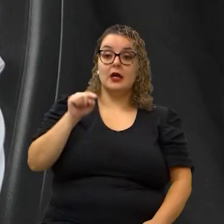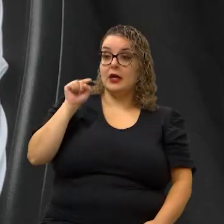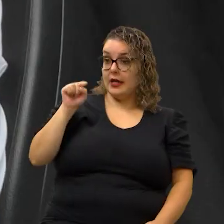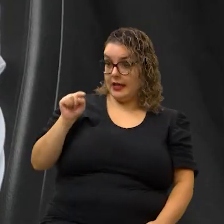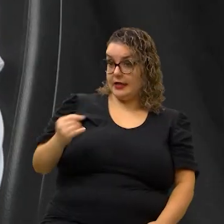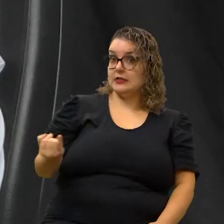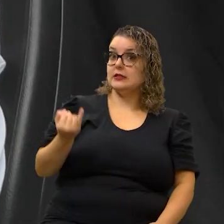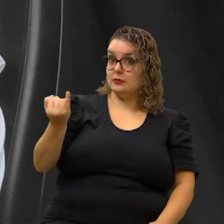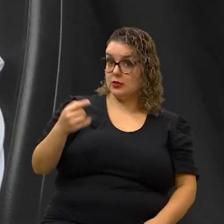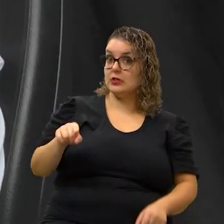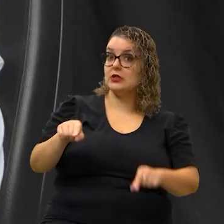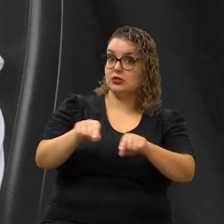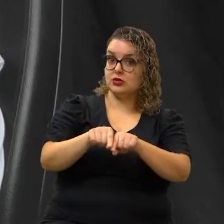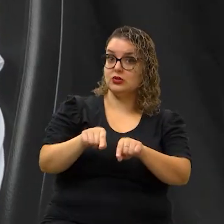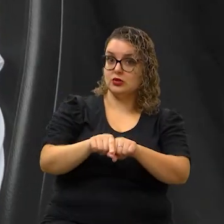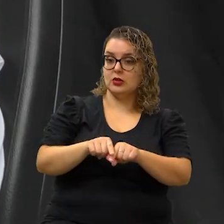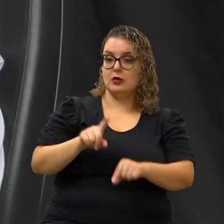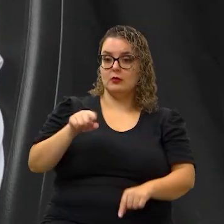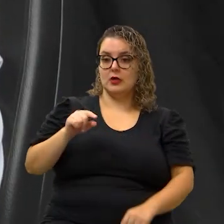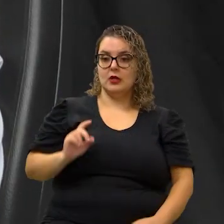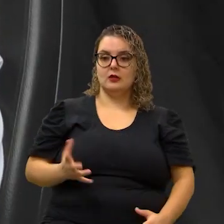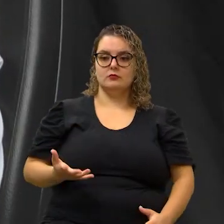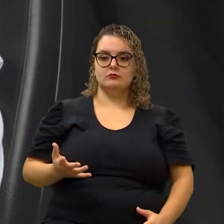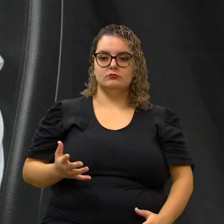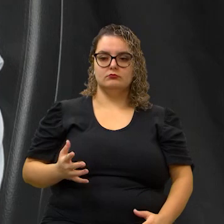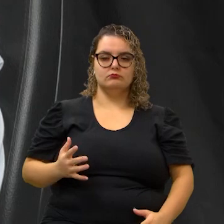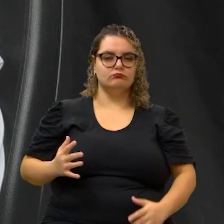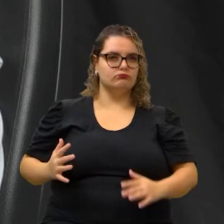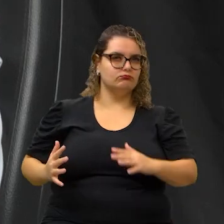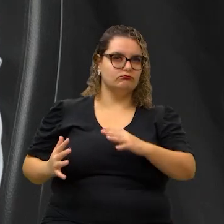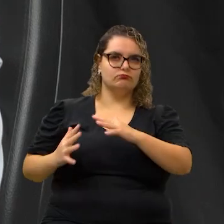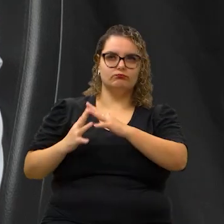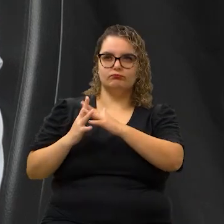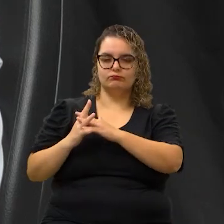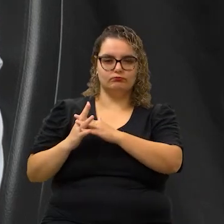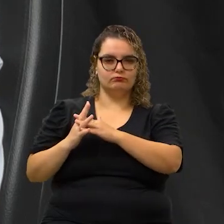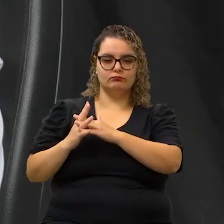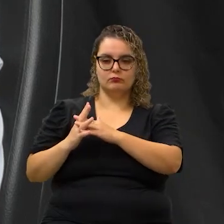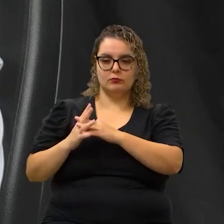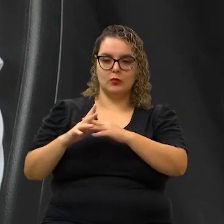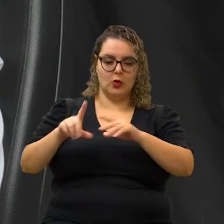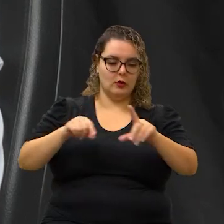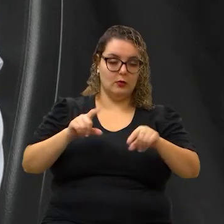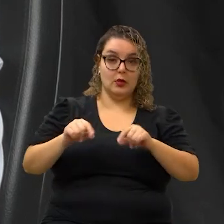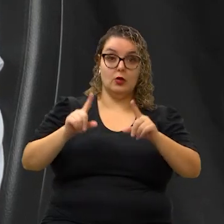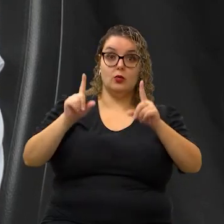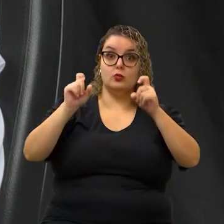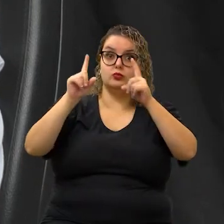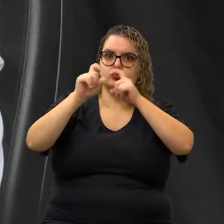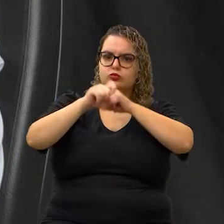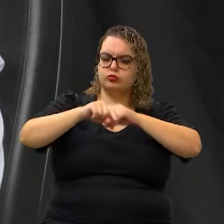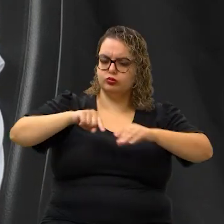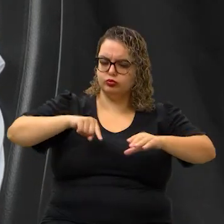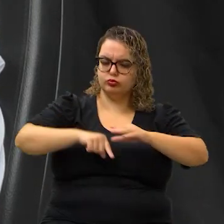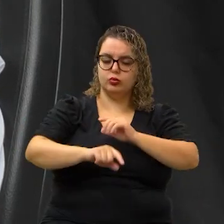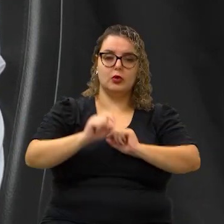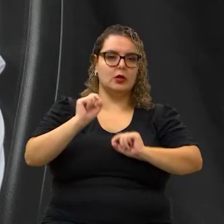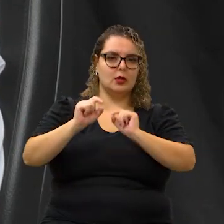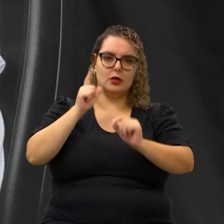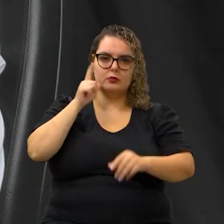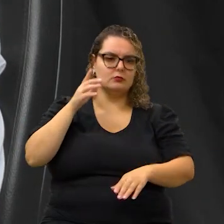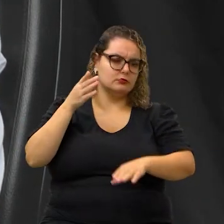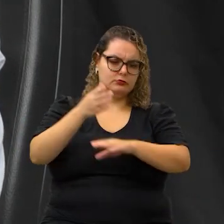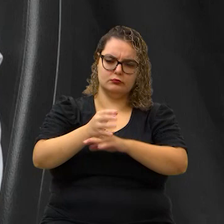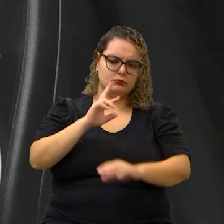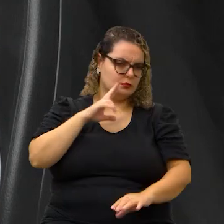esse é muito interessante também, mas é um de ponta, assim. O processo seletivo é muito difícil. Sim. E